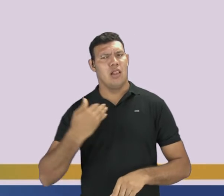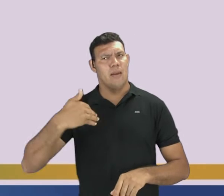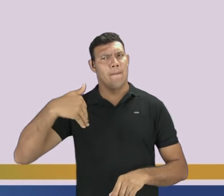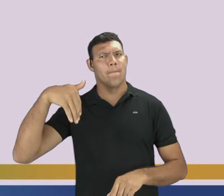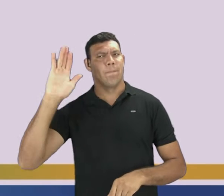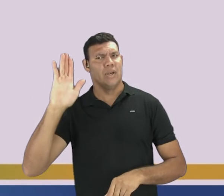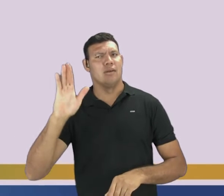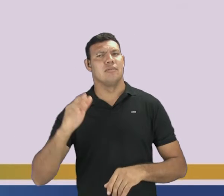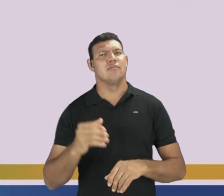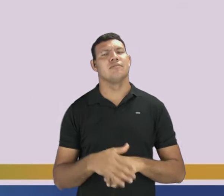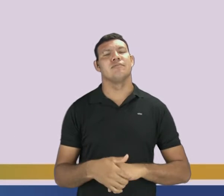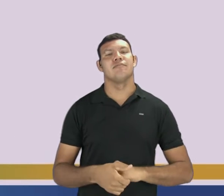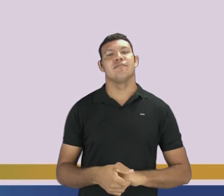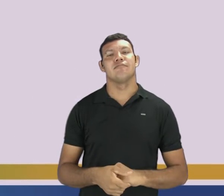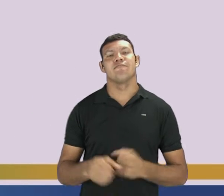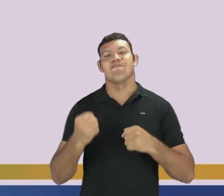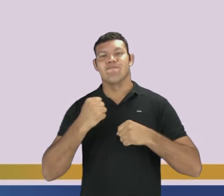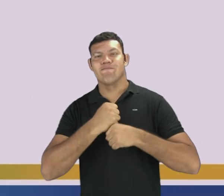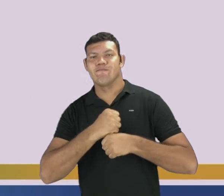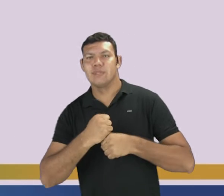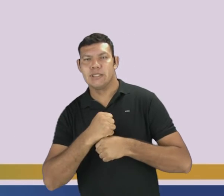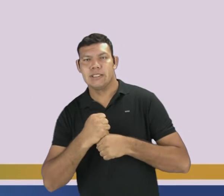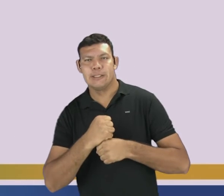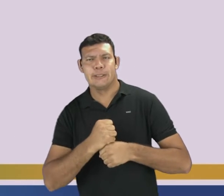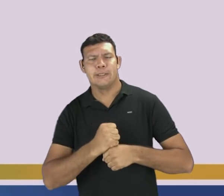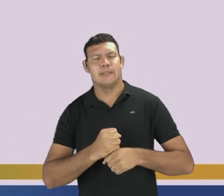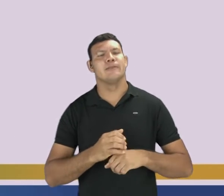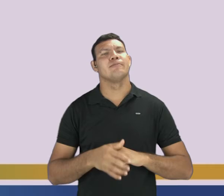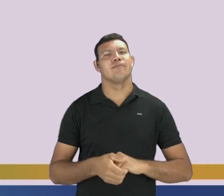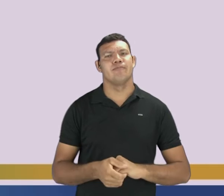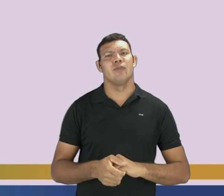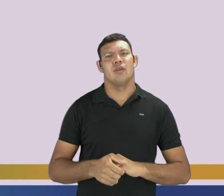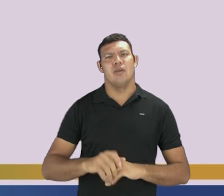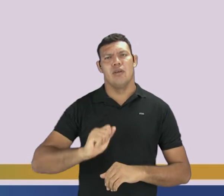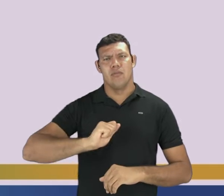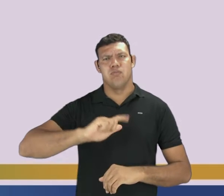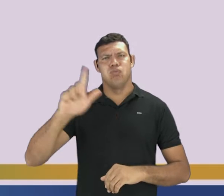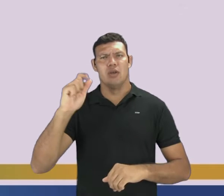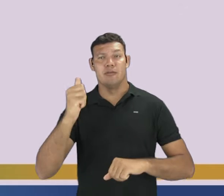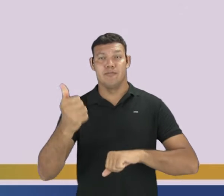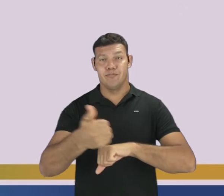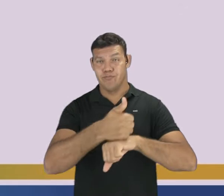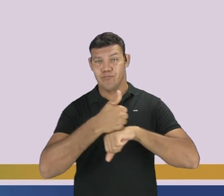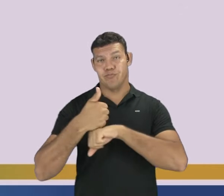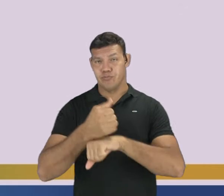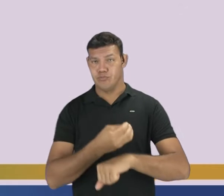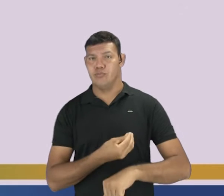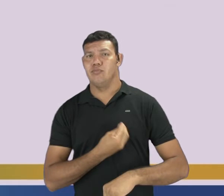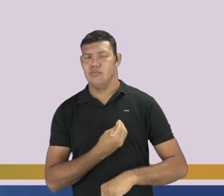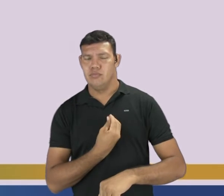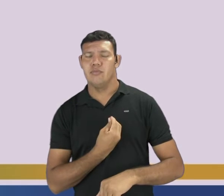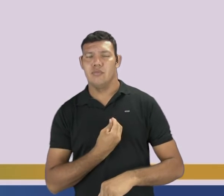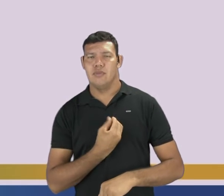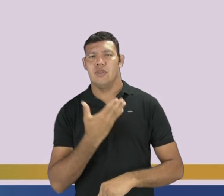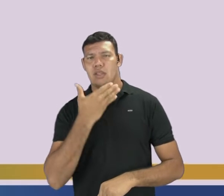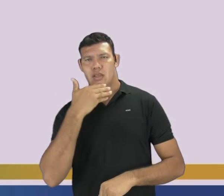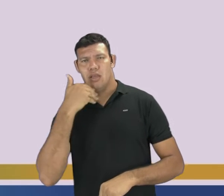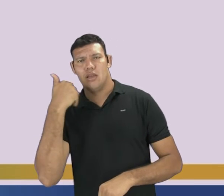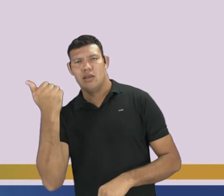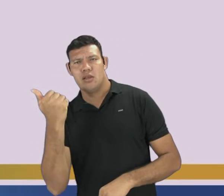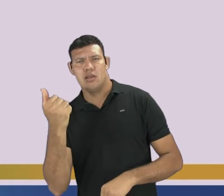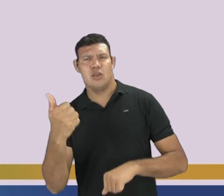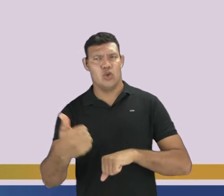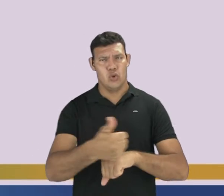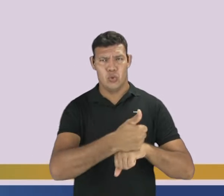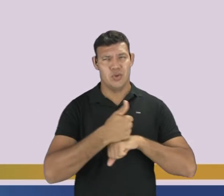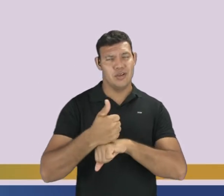né? Ou seja, está ocorrendo um aumento da expectativa de vida por uma melhora na qualidade de vida,